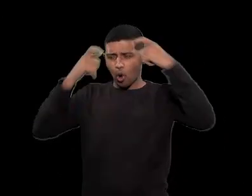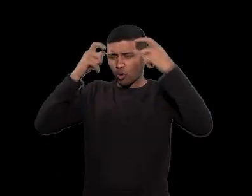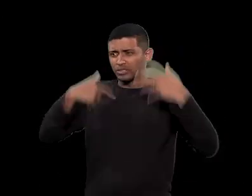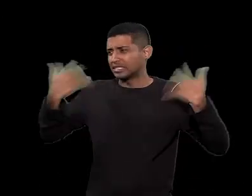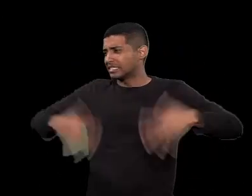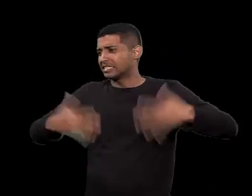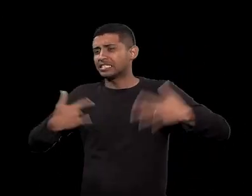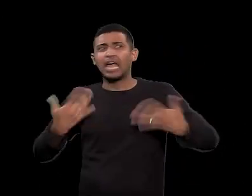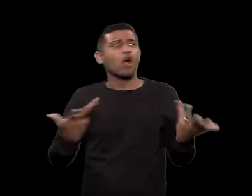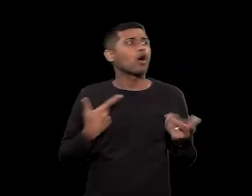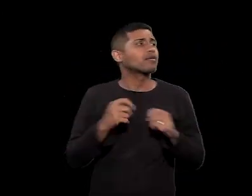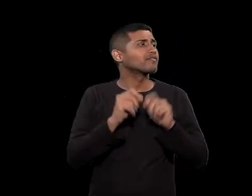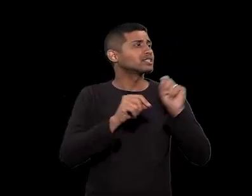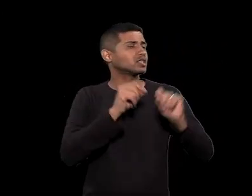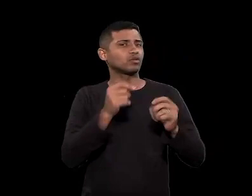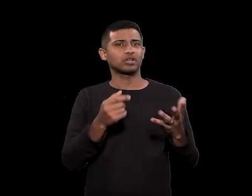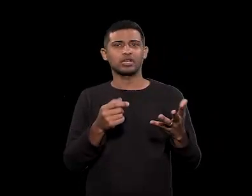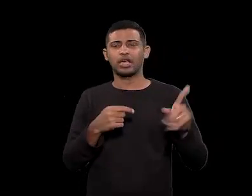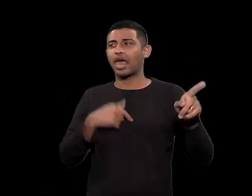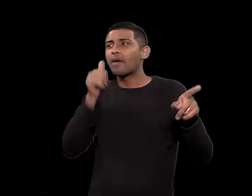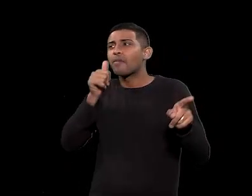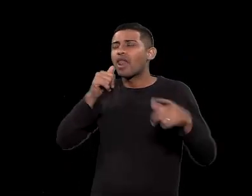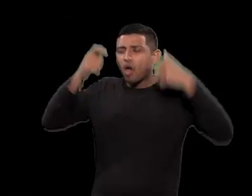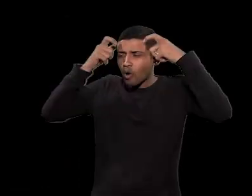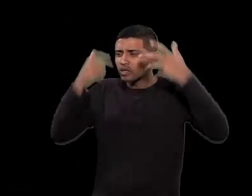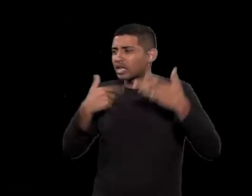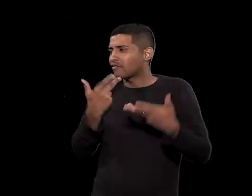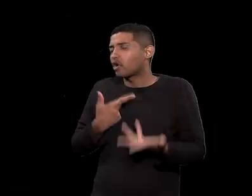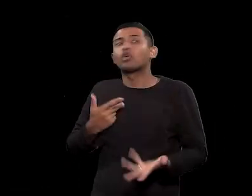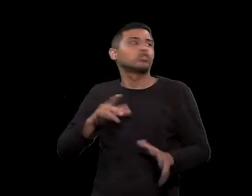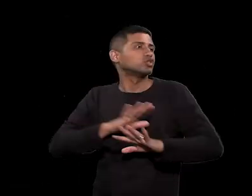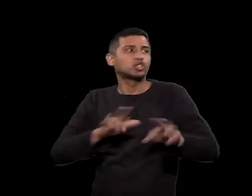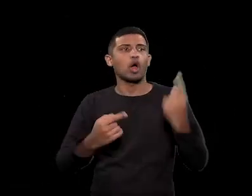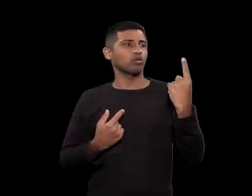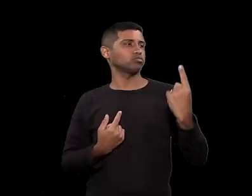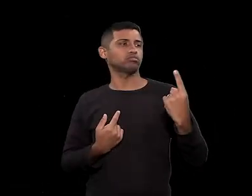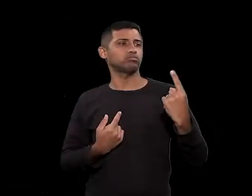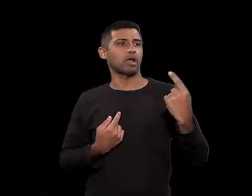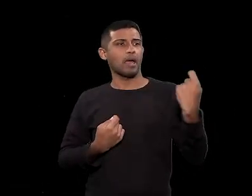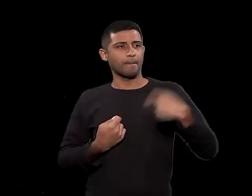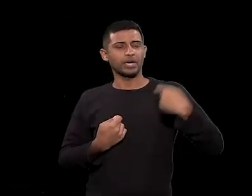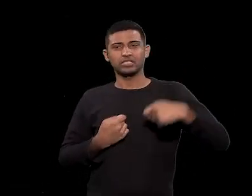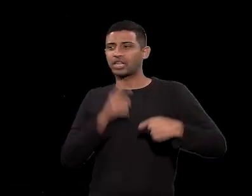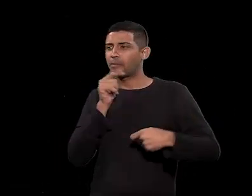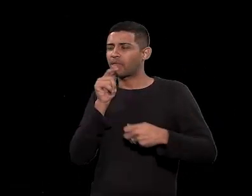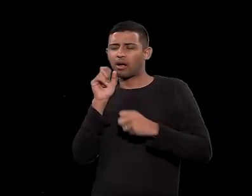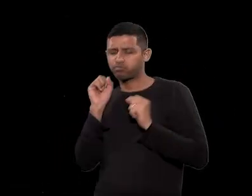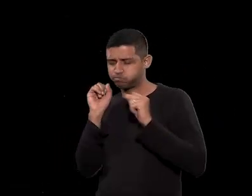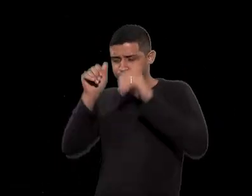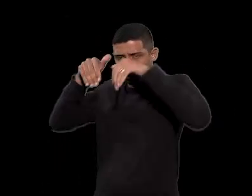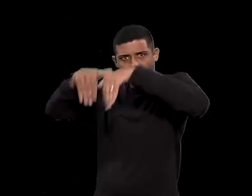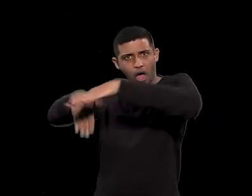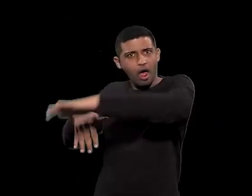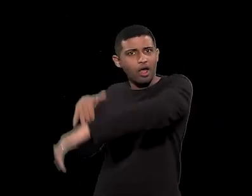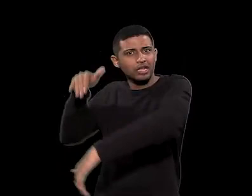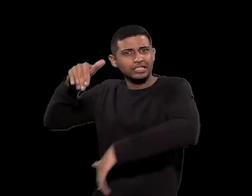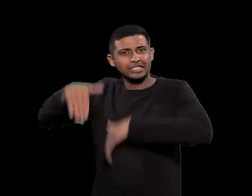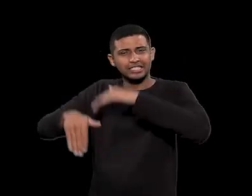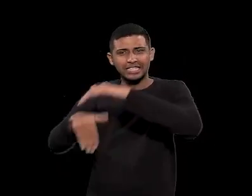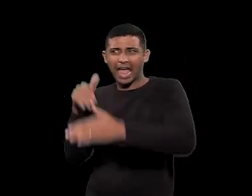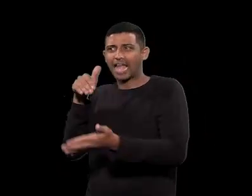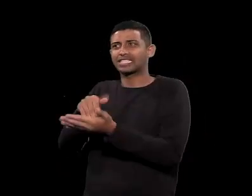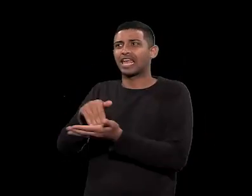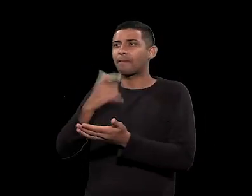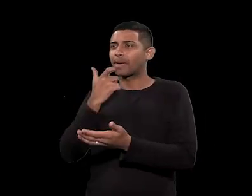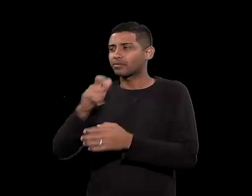ficou desesperado. E agora, o que faremos? A ursa virou para ele e disse: só tem um jeito. Precisamos de mergulhar e nadar de volta até